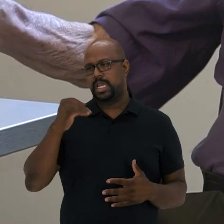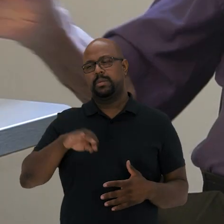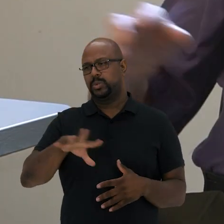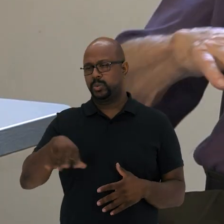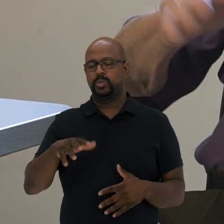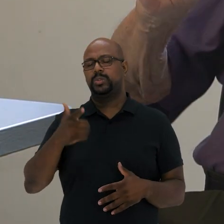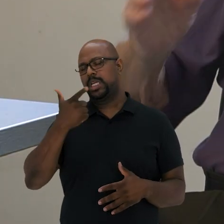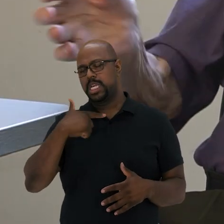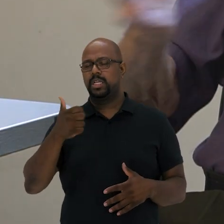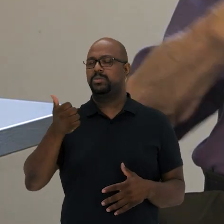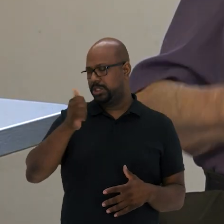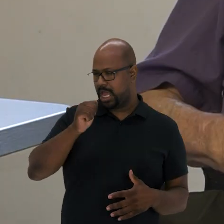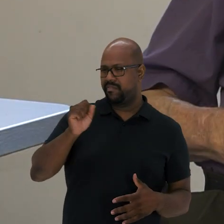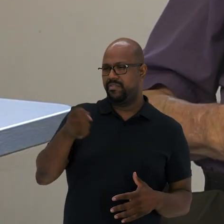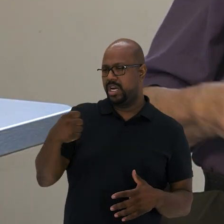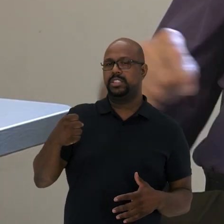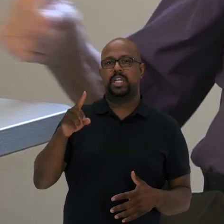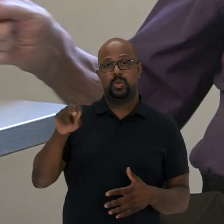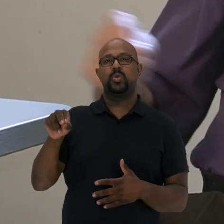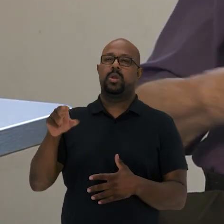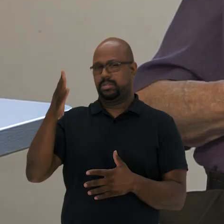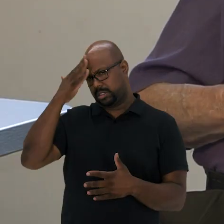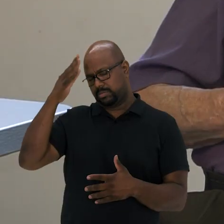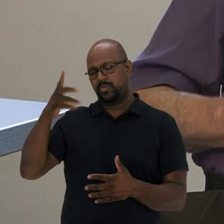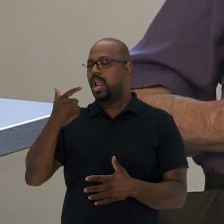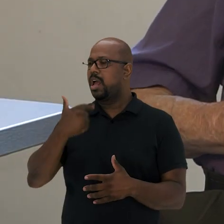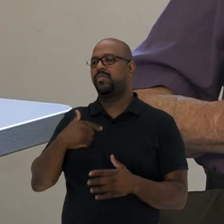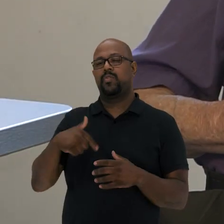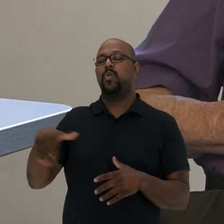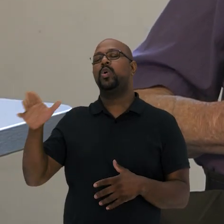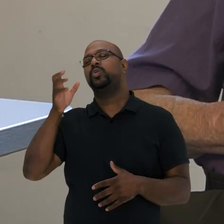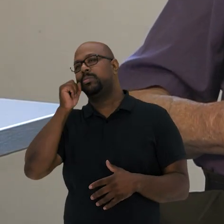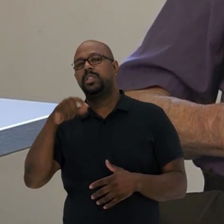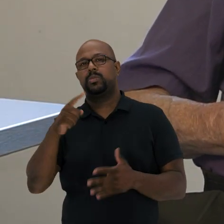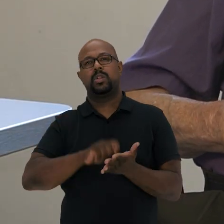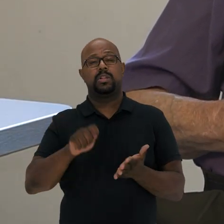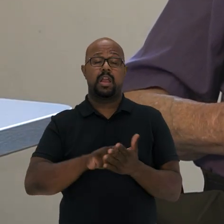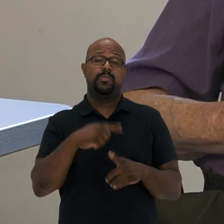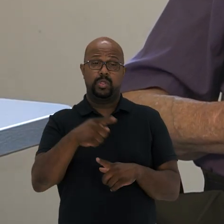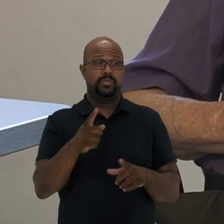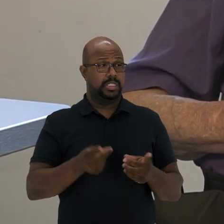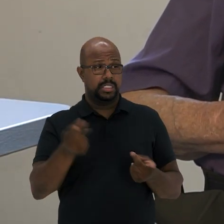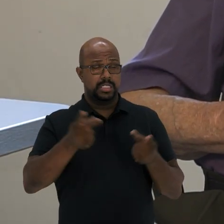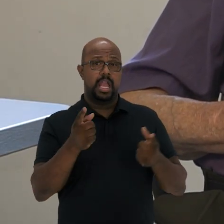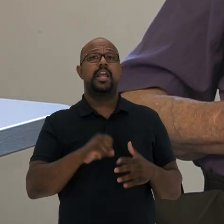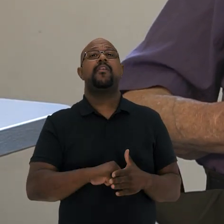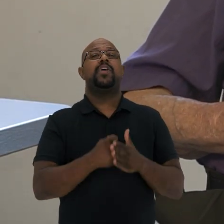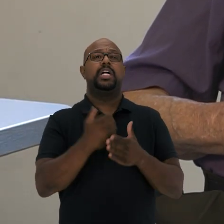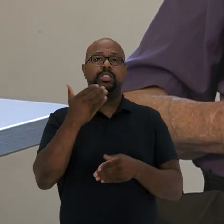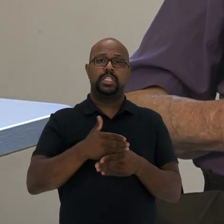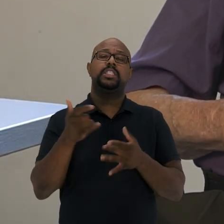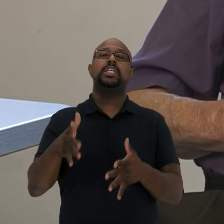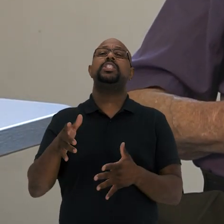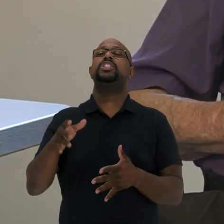Sabe onde é que está o queijo, cerveja e tal, vai. Aí anota lá, não é? E depois, quando vocês saírem, fecha tudo